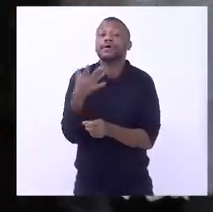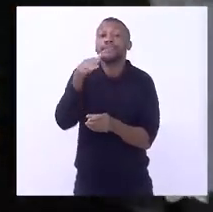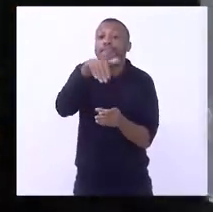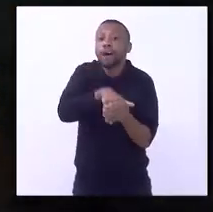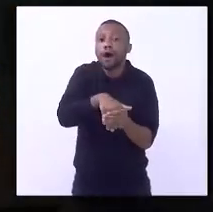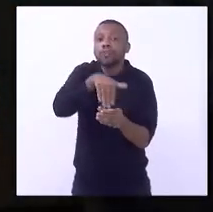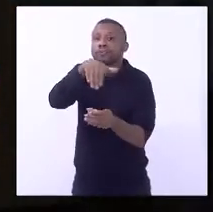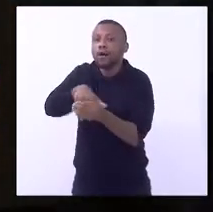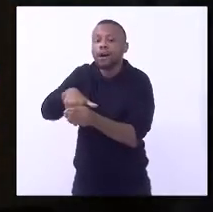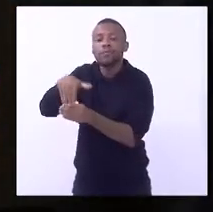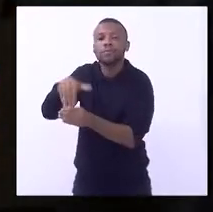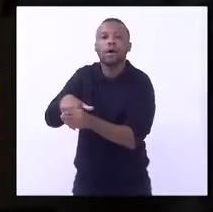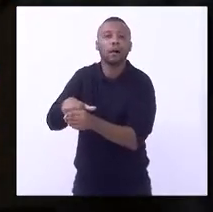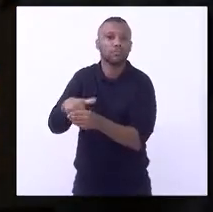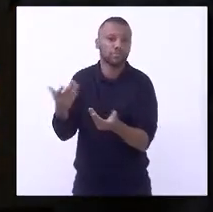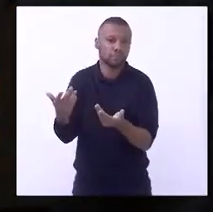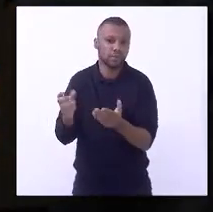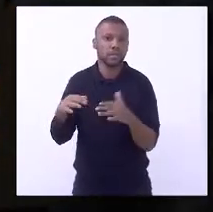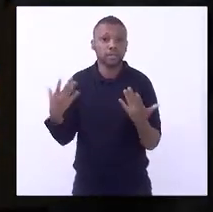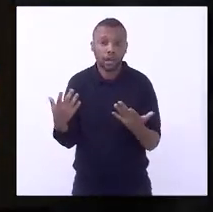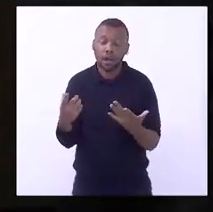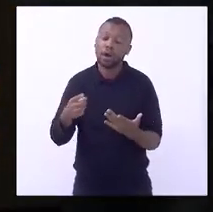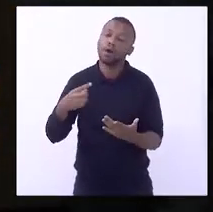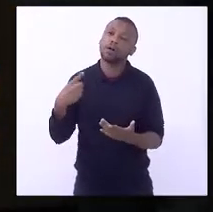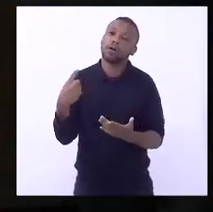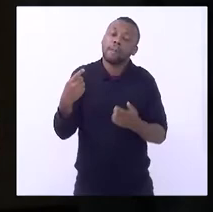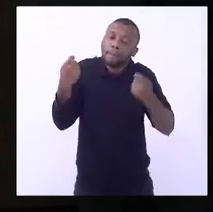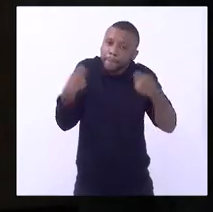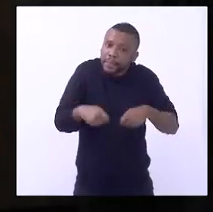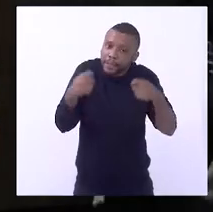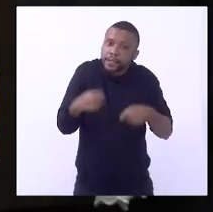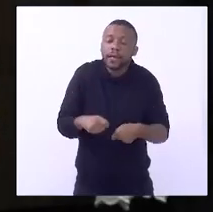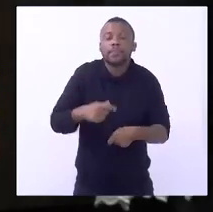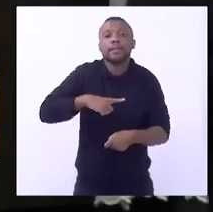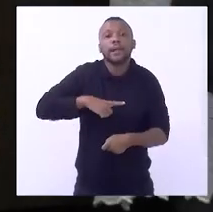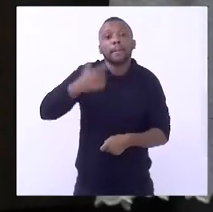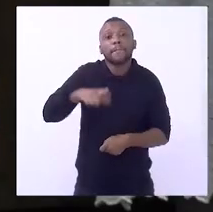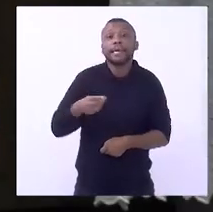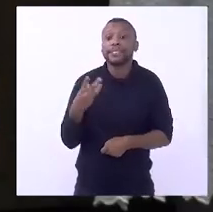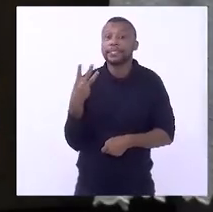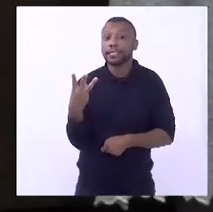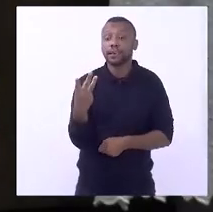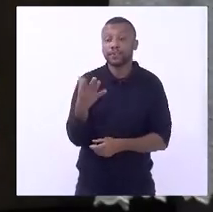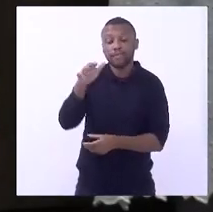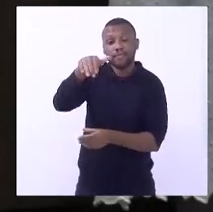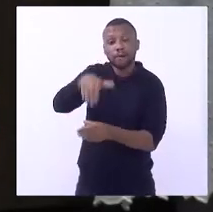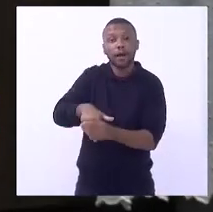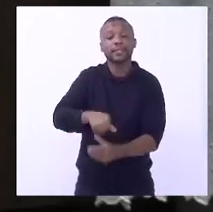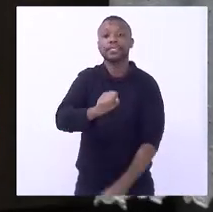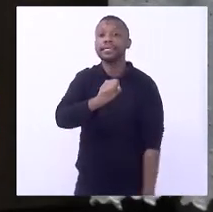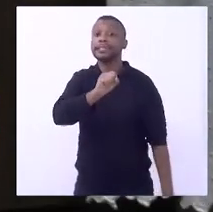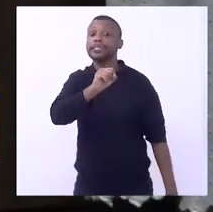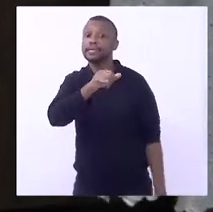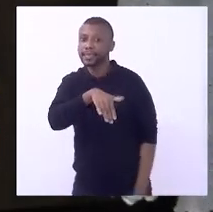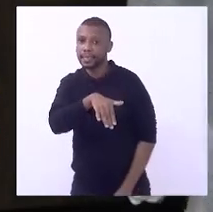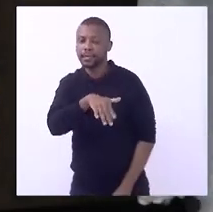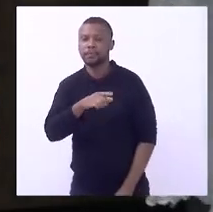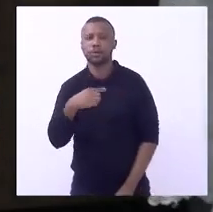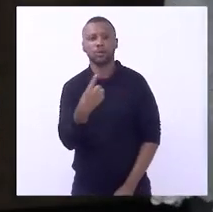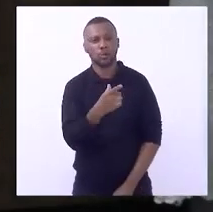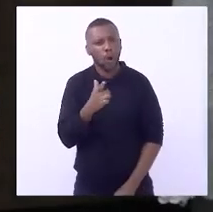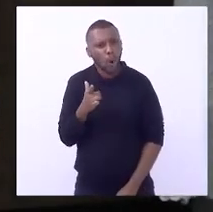necessário que mais 3 votem sim, para que a gente